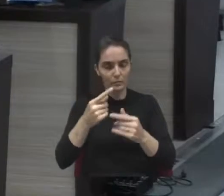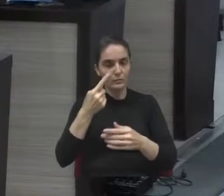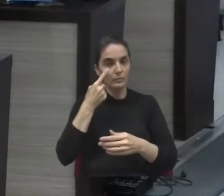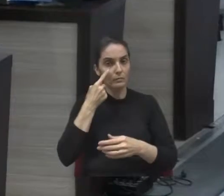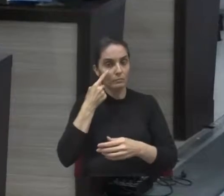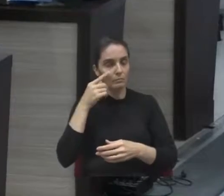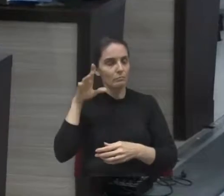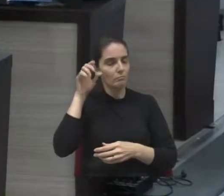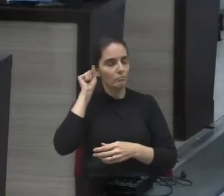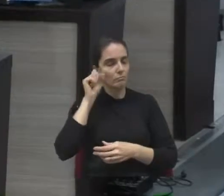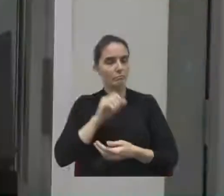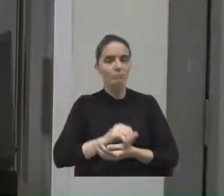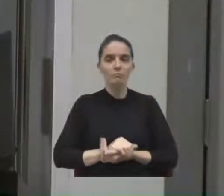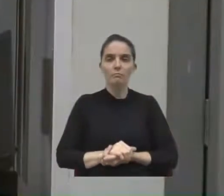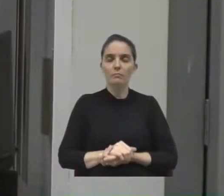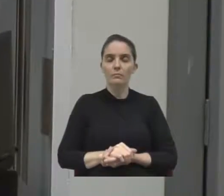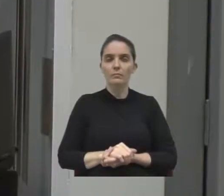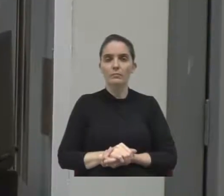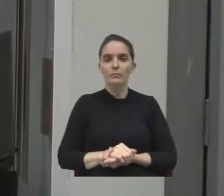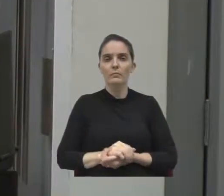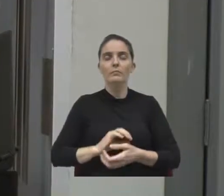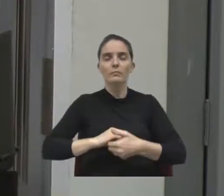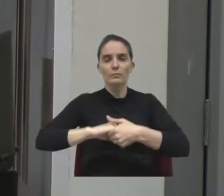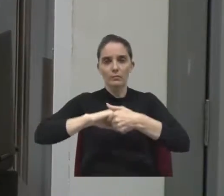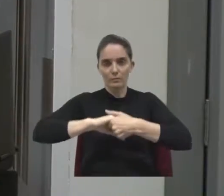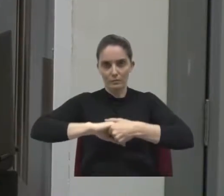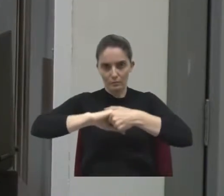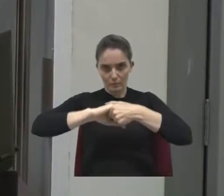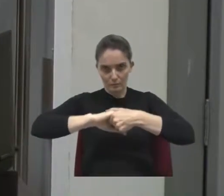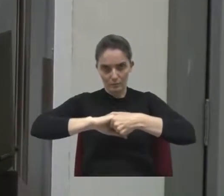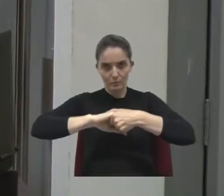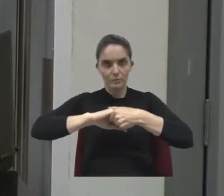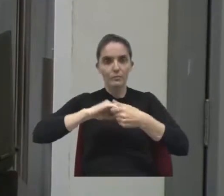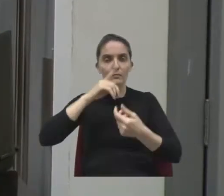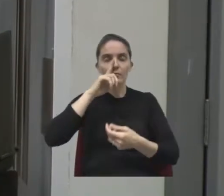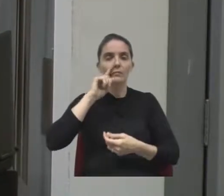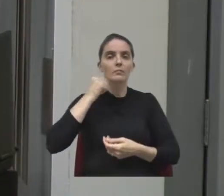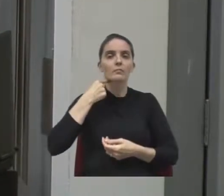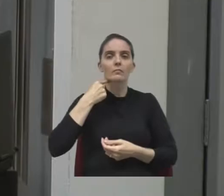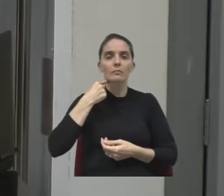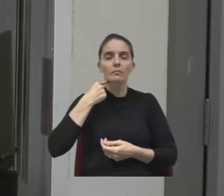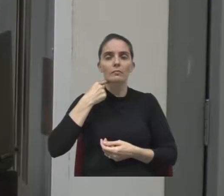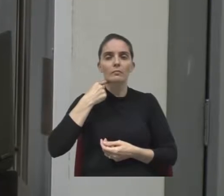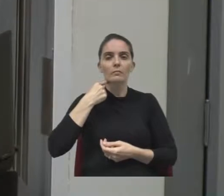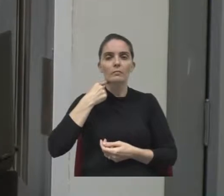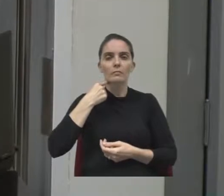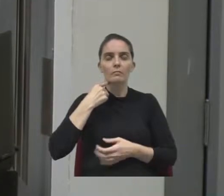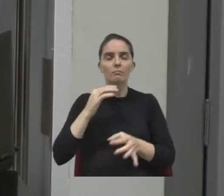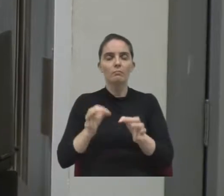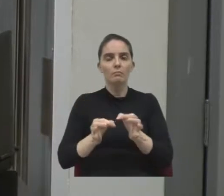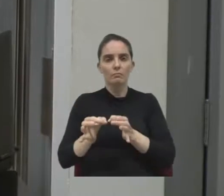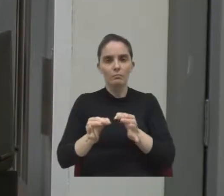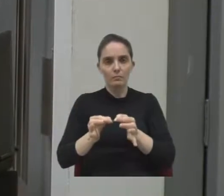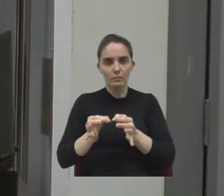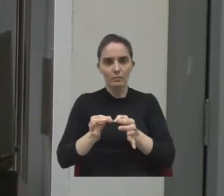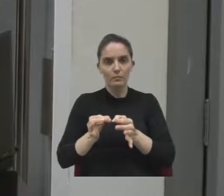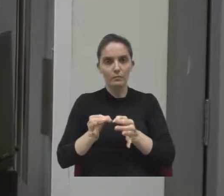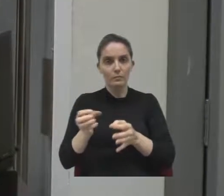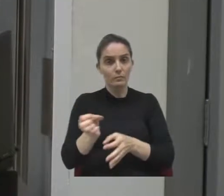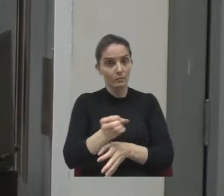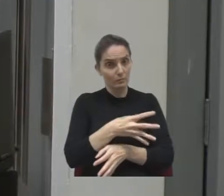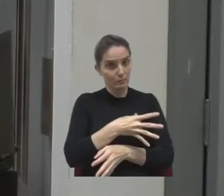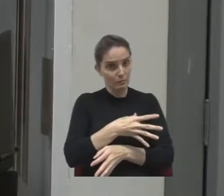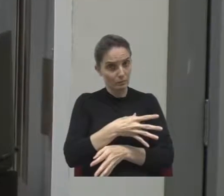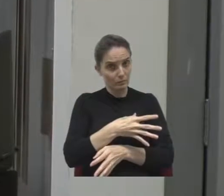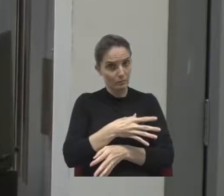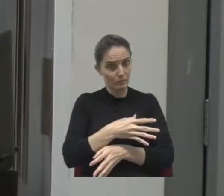ouvem, parabenizar realmente o vereador Newton. É um projeto, vamos dizer, novo e com bastante